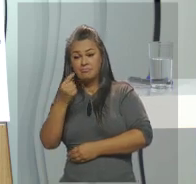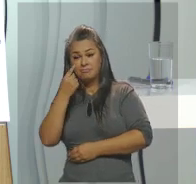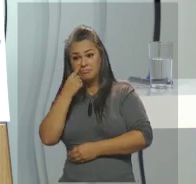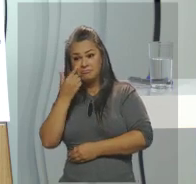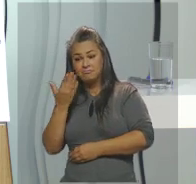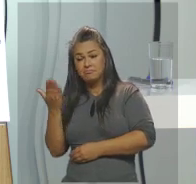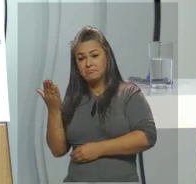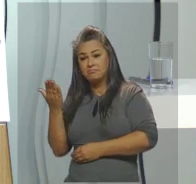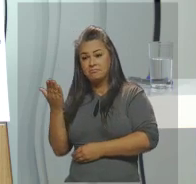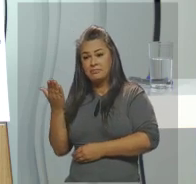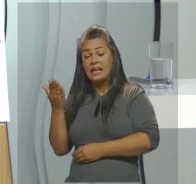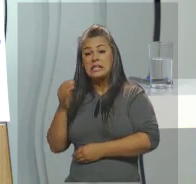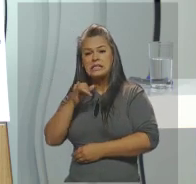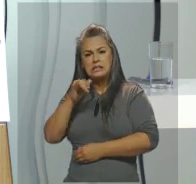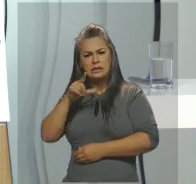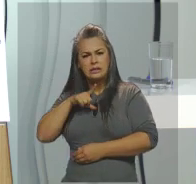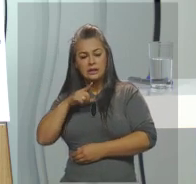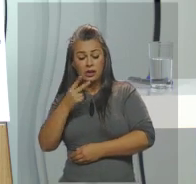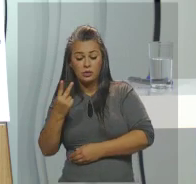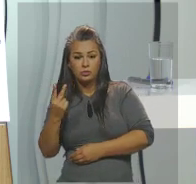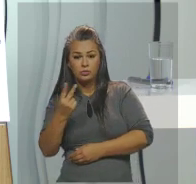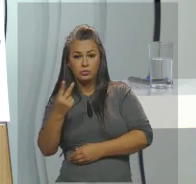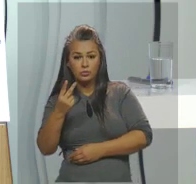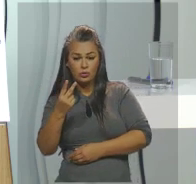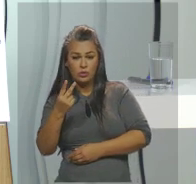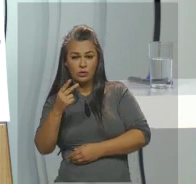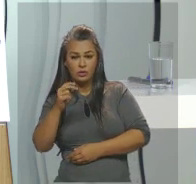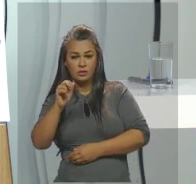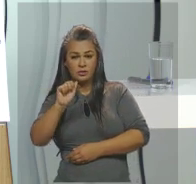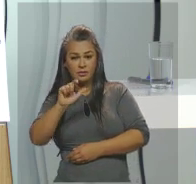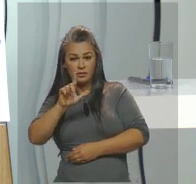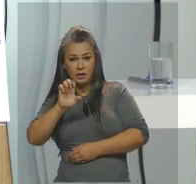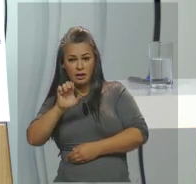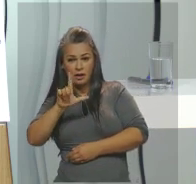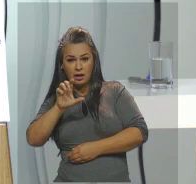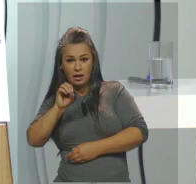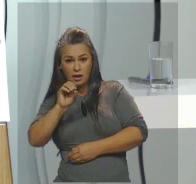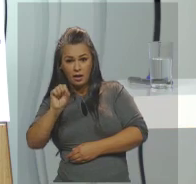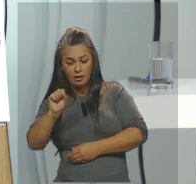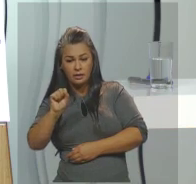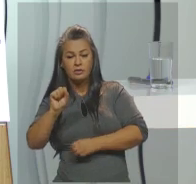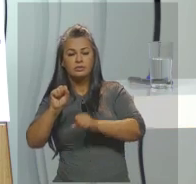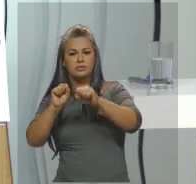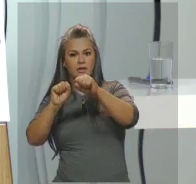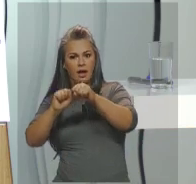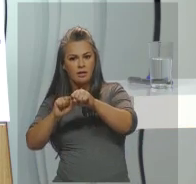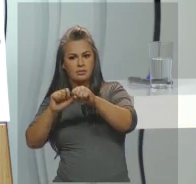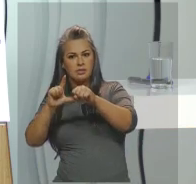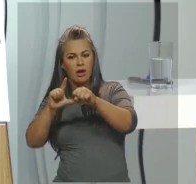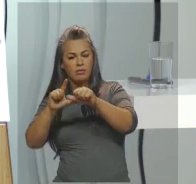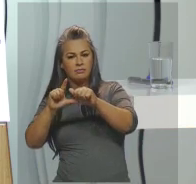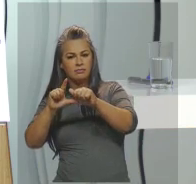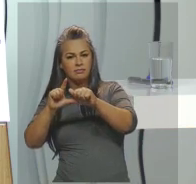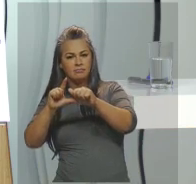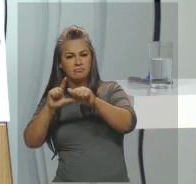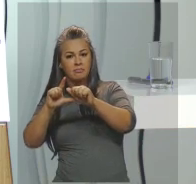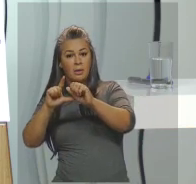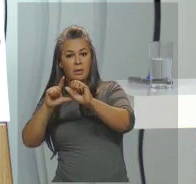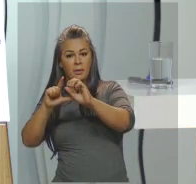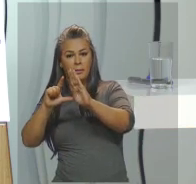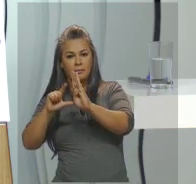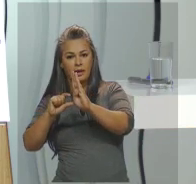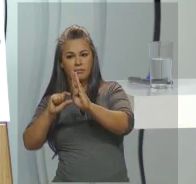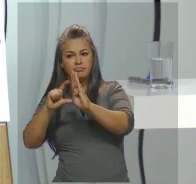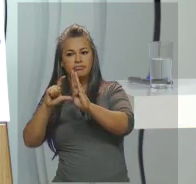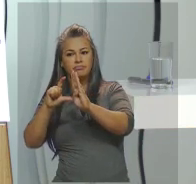os 2 alelos dominantes, Azão e Bzão, vai ser formato discoide, que no caso